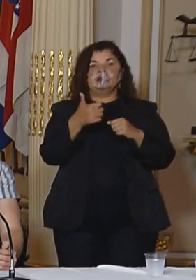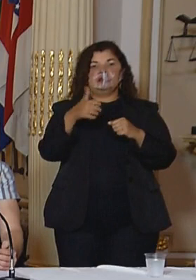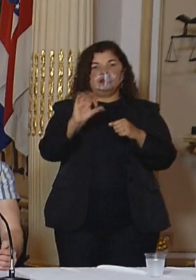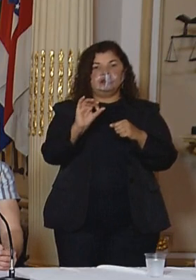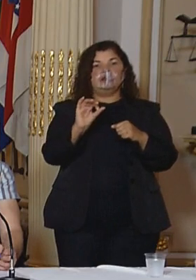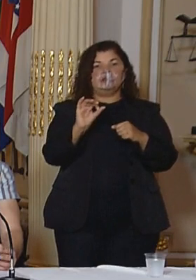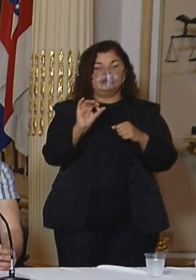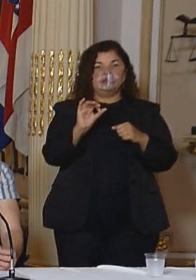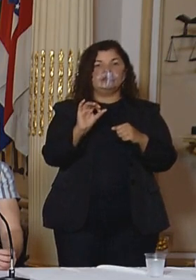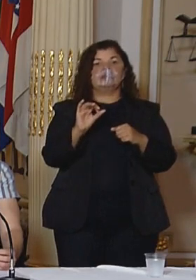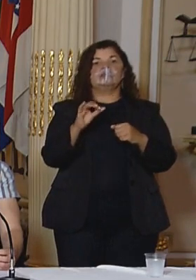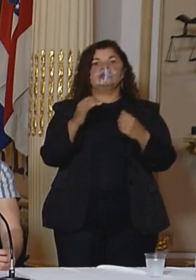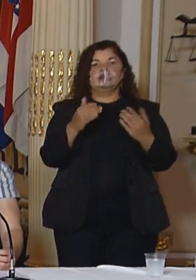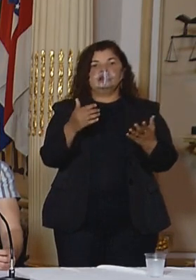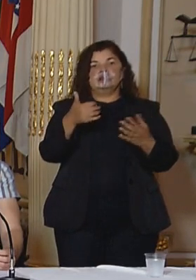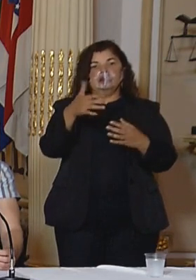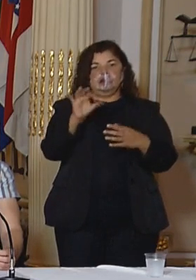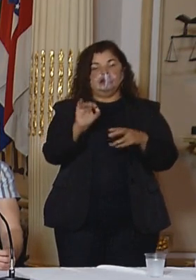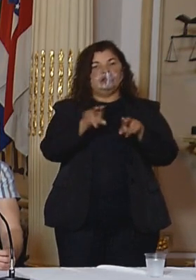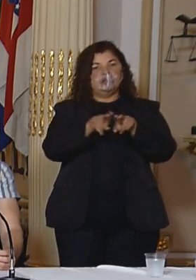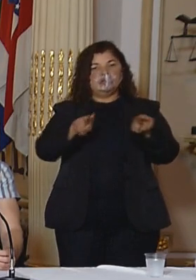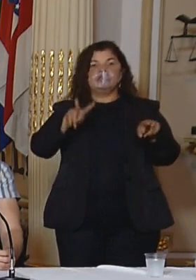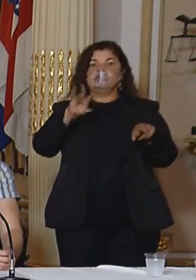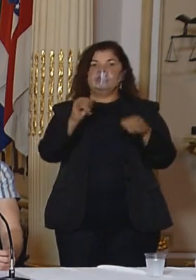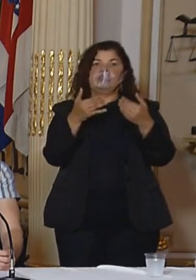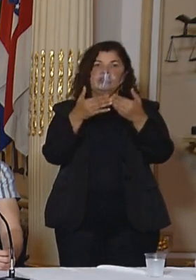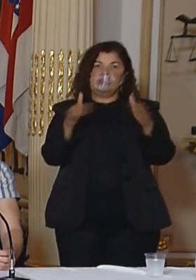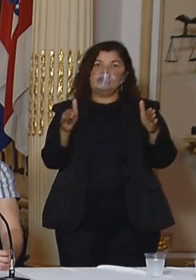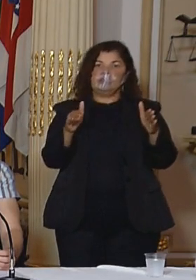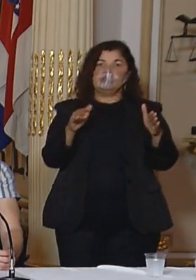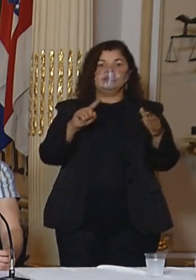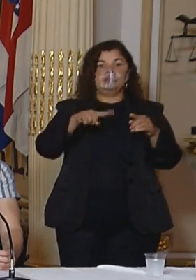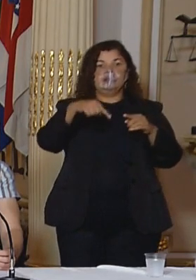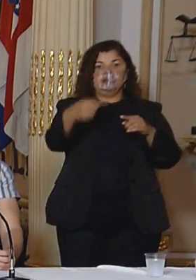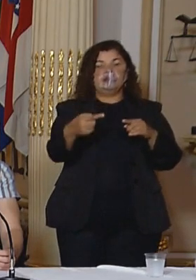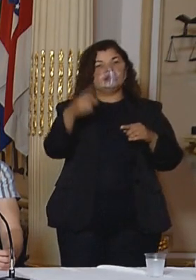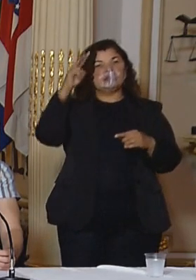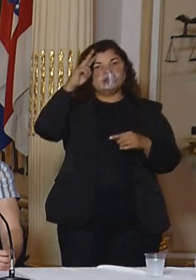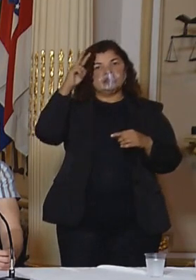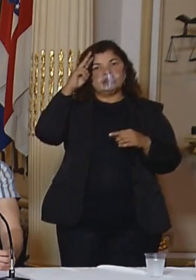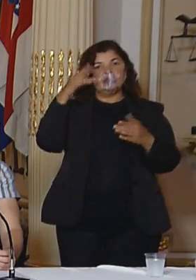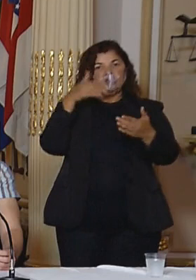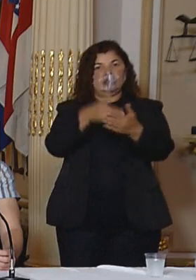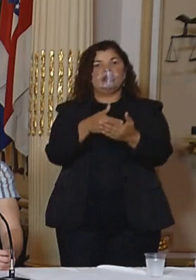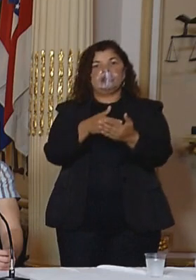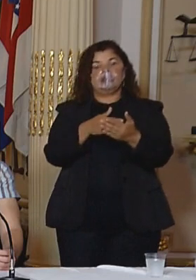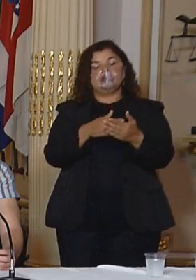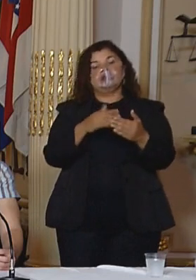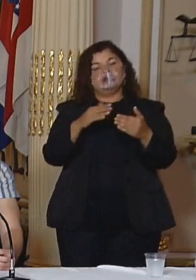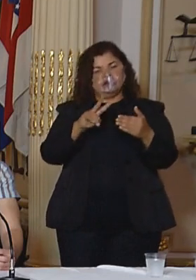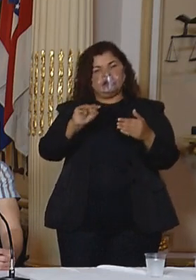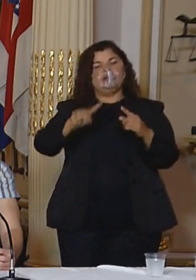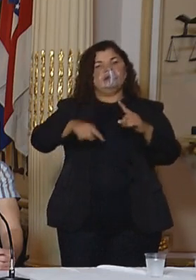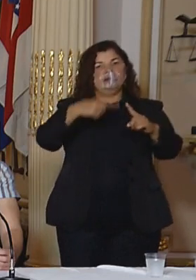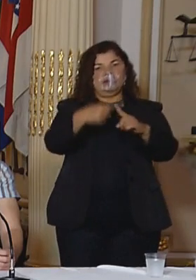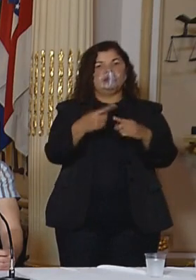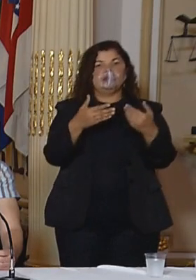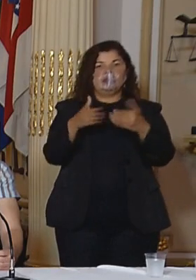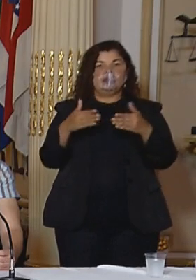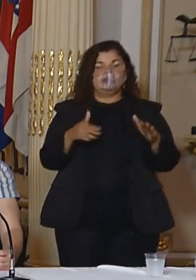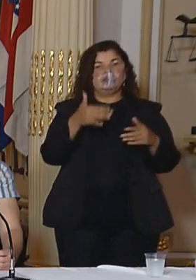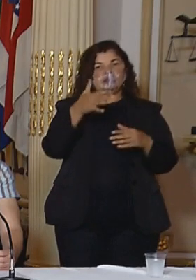Covid-19. Nós temos mais 10 leitos para serem abertos até a próxima segunda-feira, e ainda há previsão de outros 10 leitos